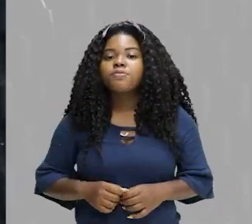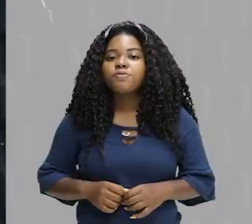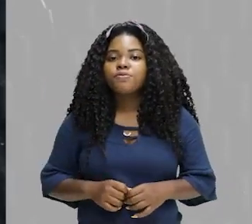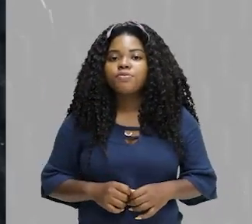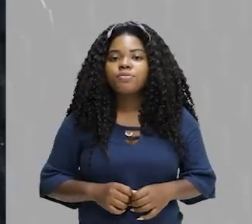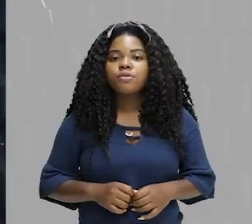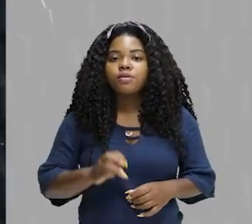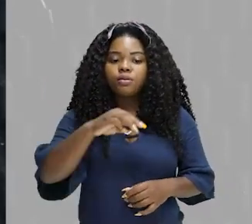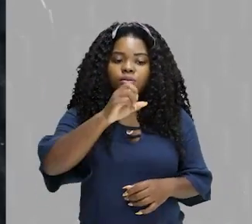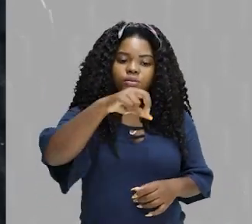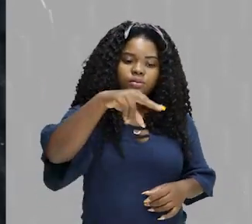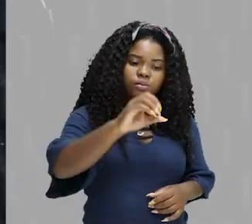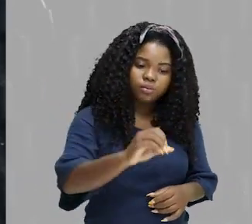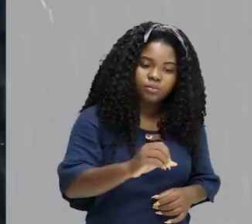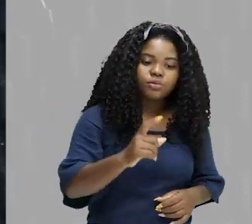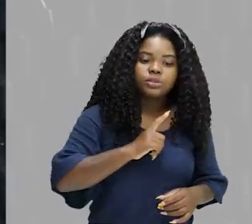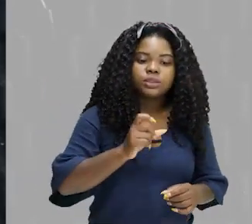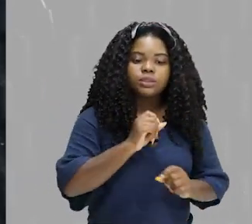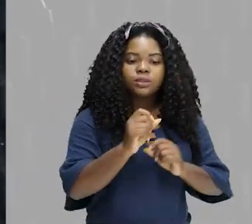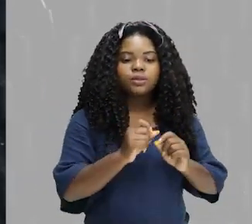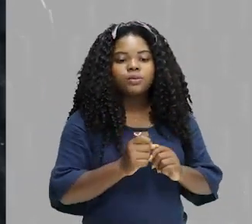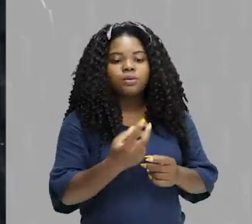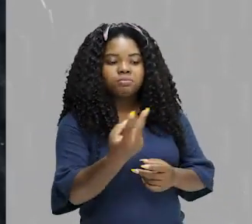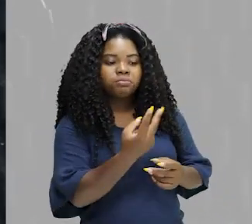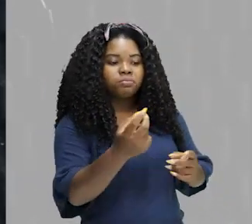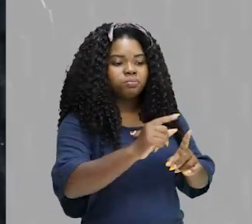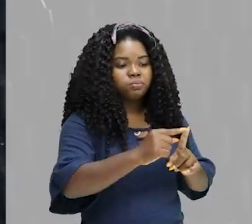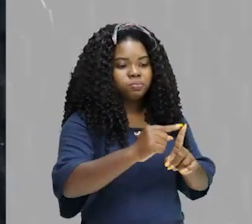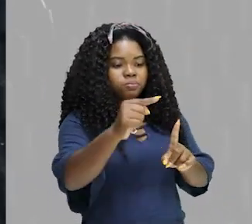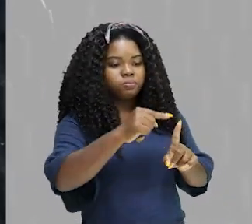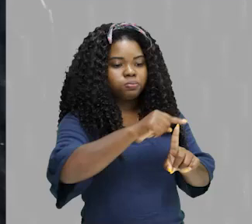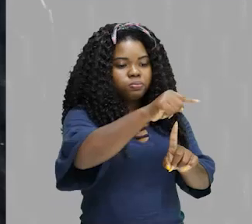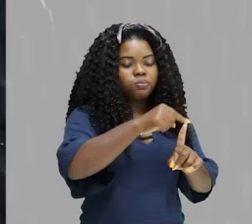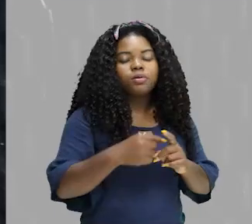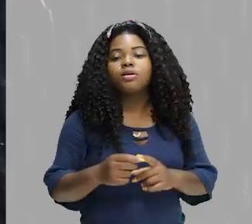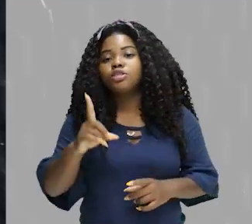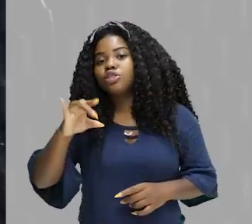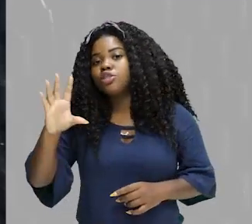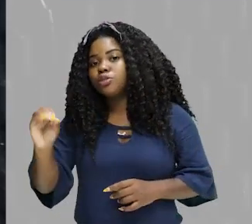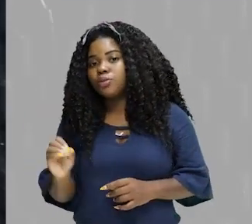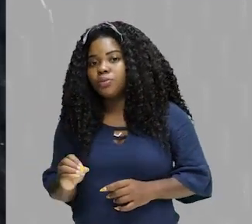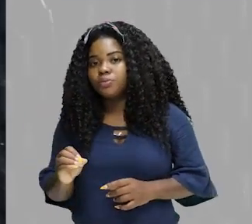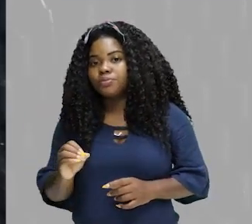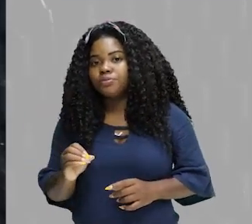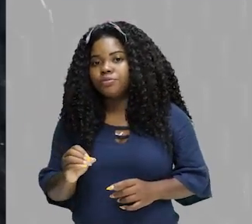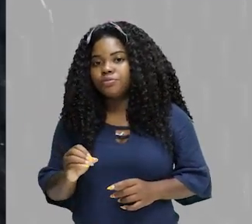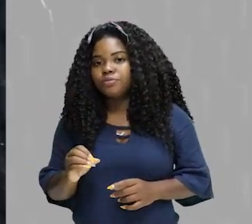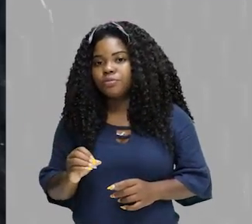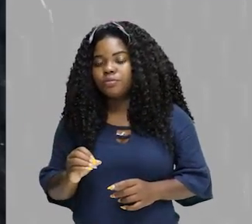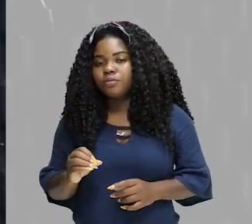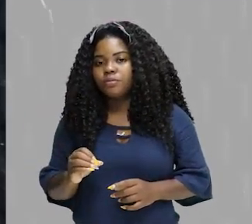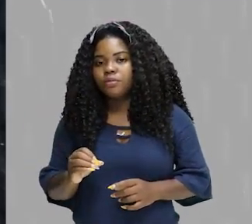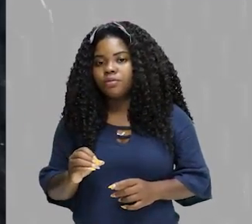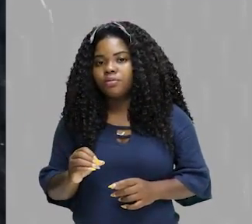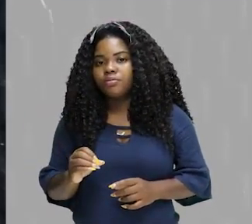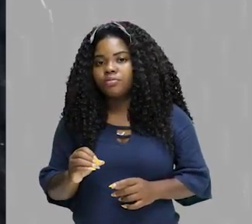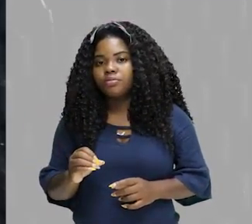cotilédones, monocotiledônias, nervuras paralelas, dicotiledônias vai ser as